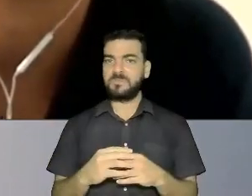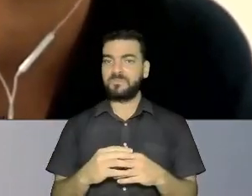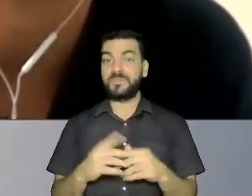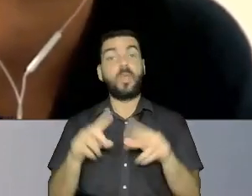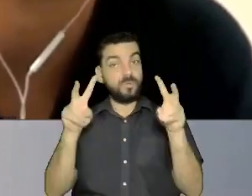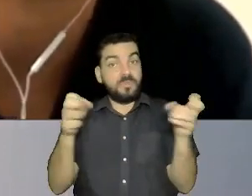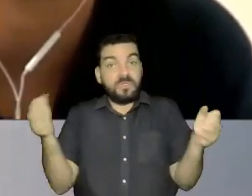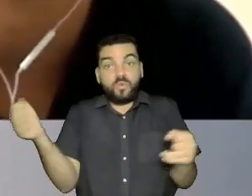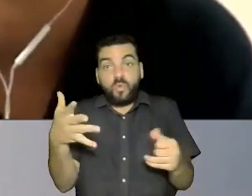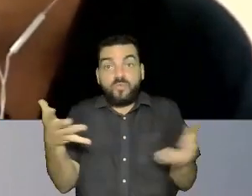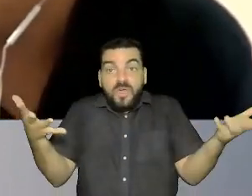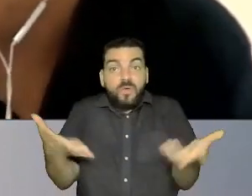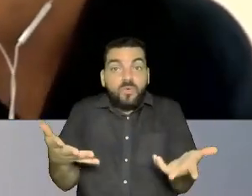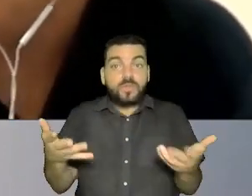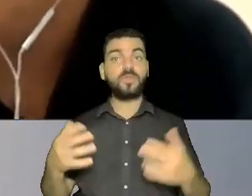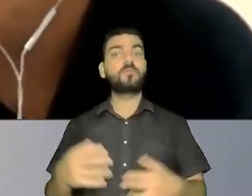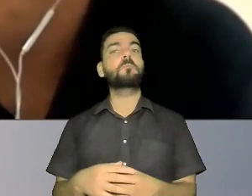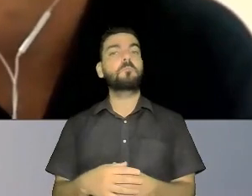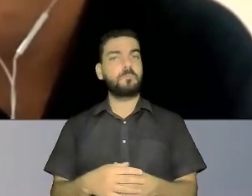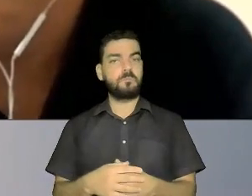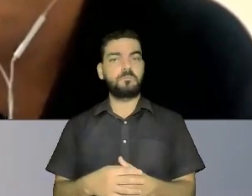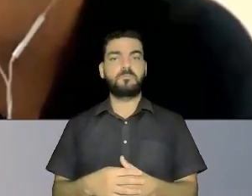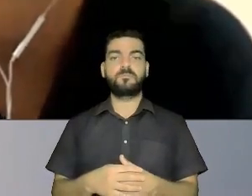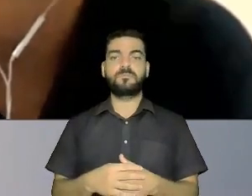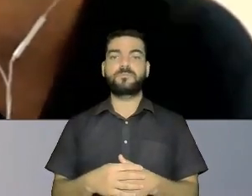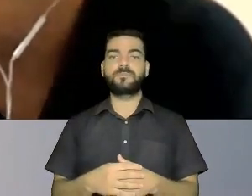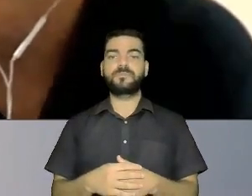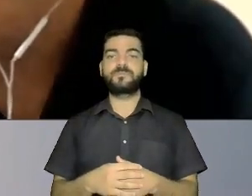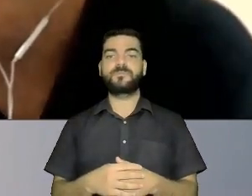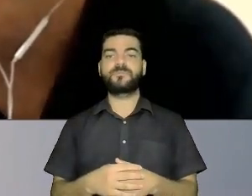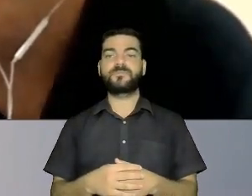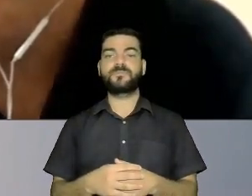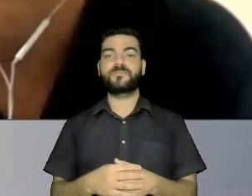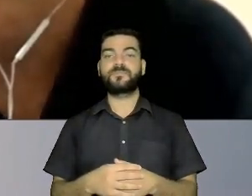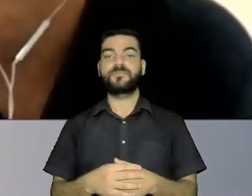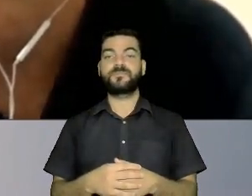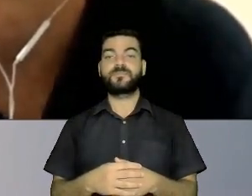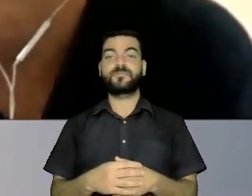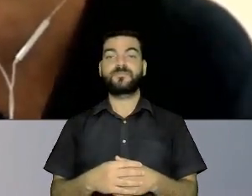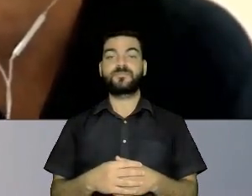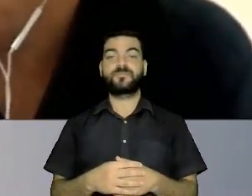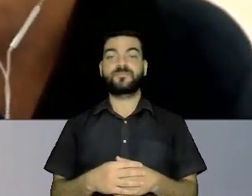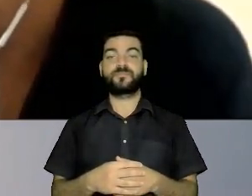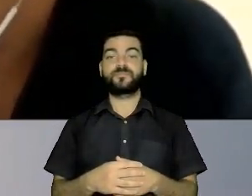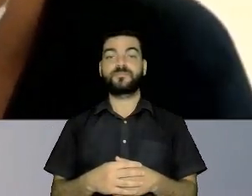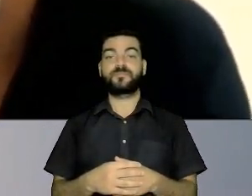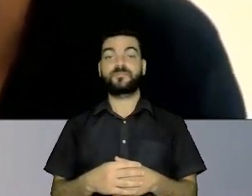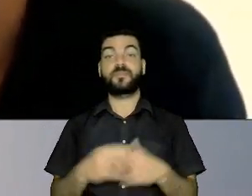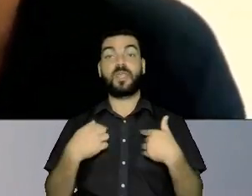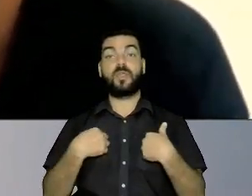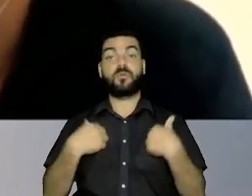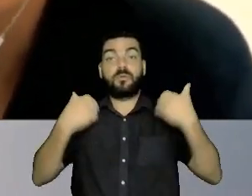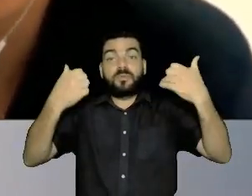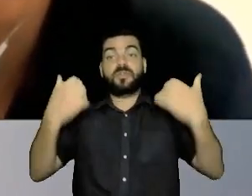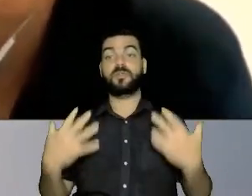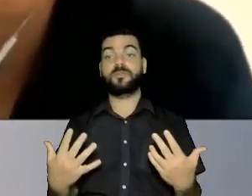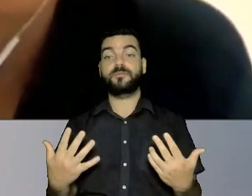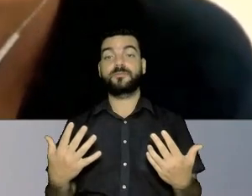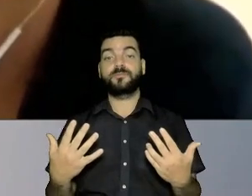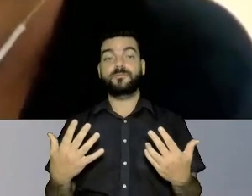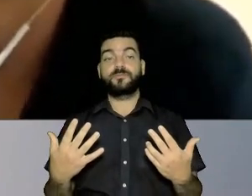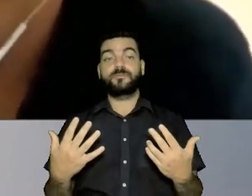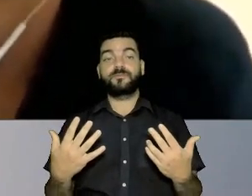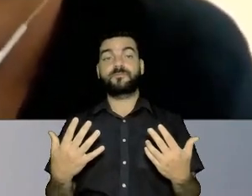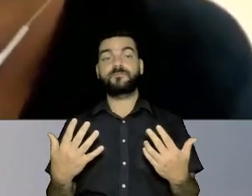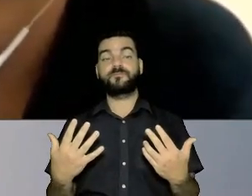tão sempre relevante. Bom, eu vou, então, começar. Eu não poderia deixar